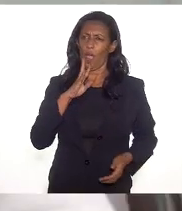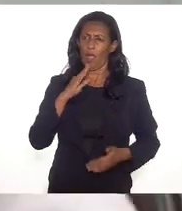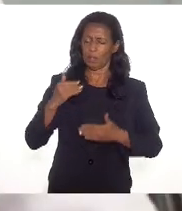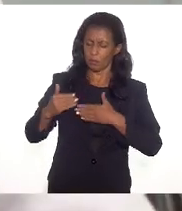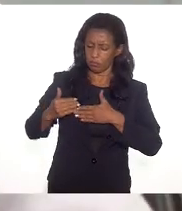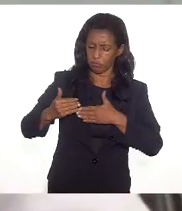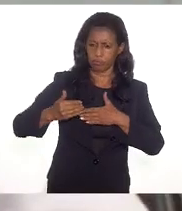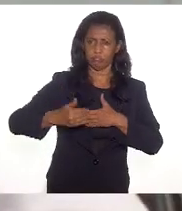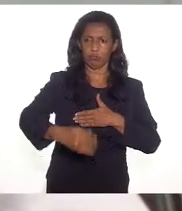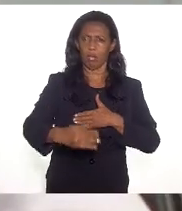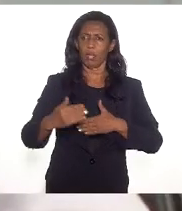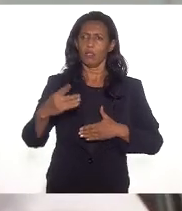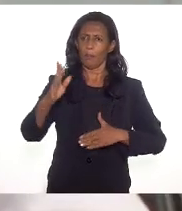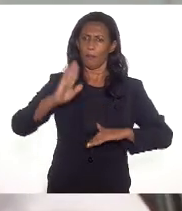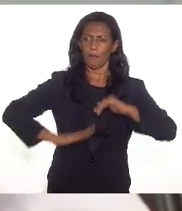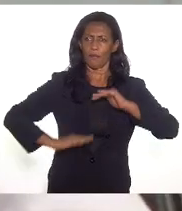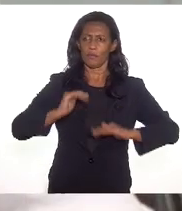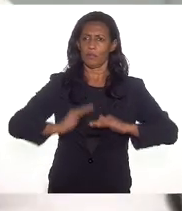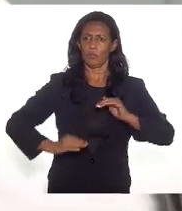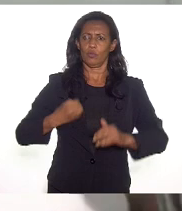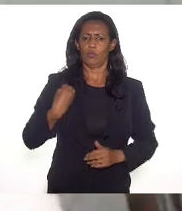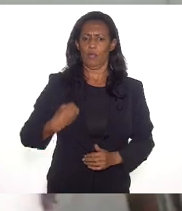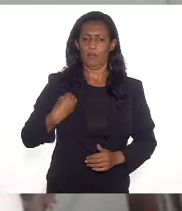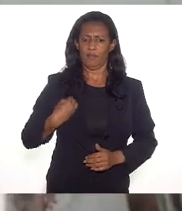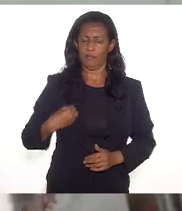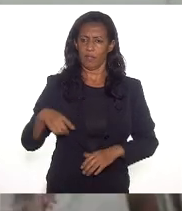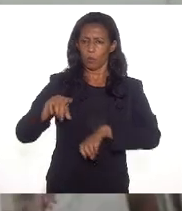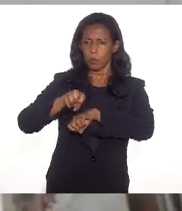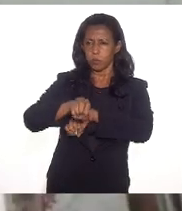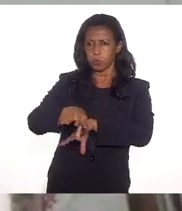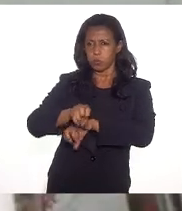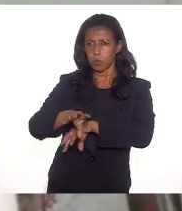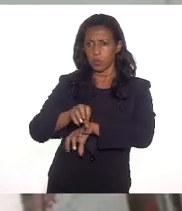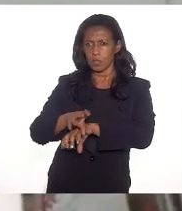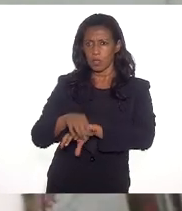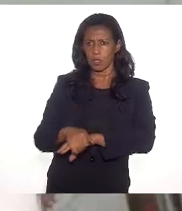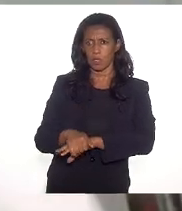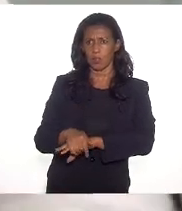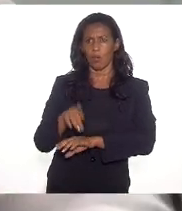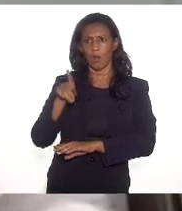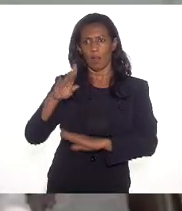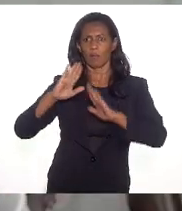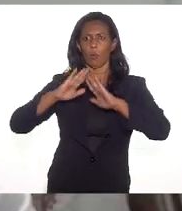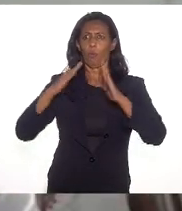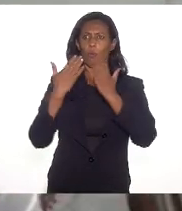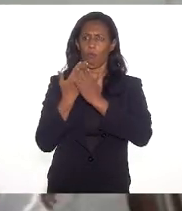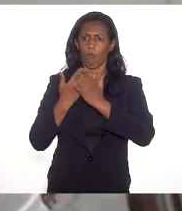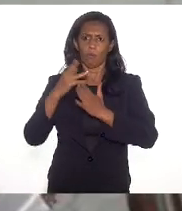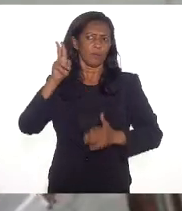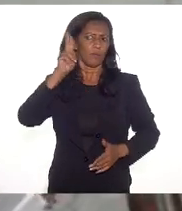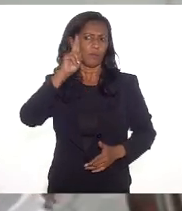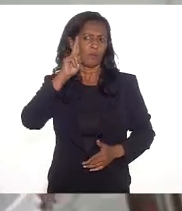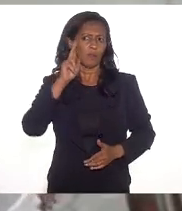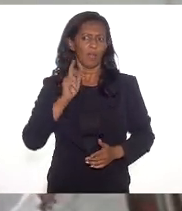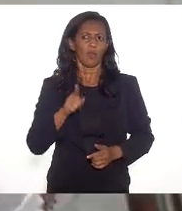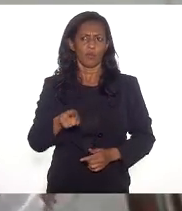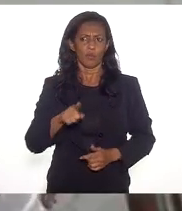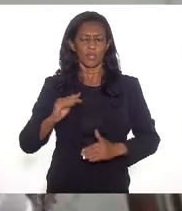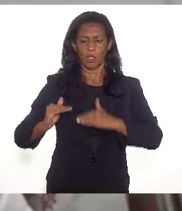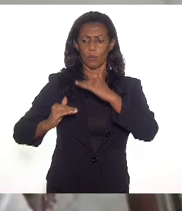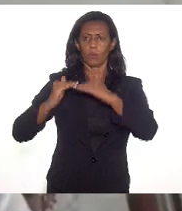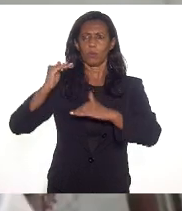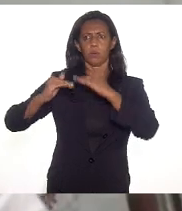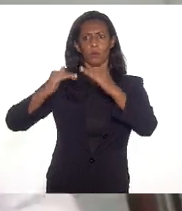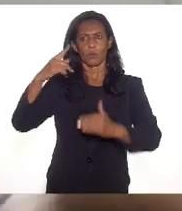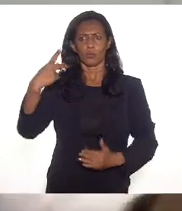carreira profissional, que através do ensinamento do colégio militar você pôde progredir na